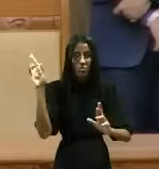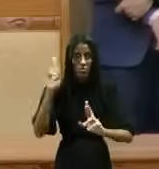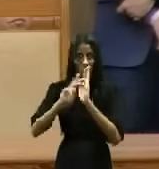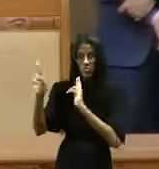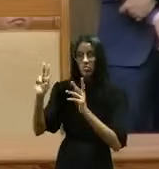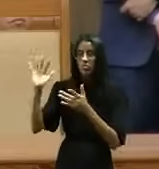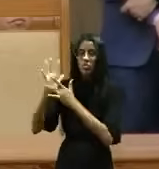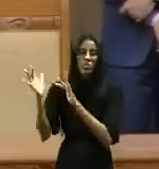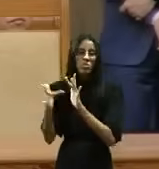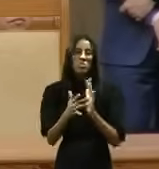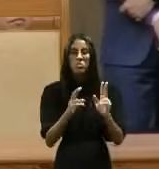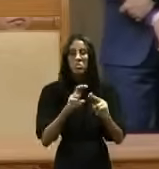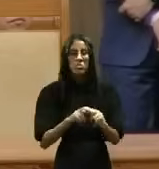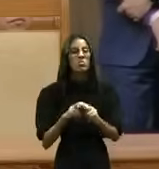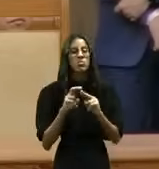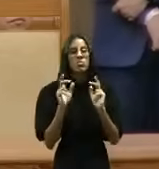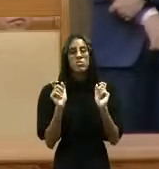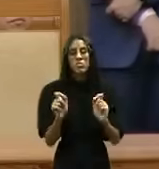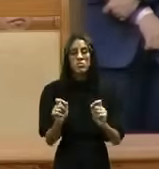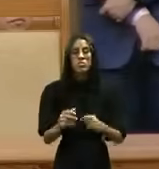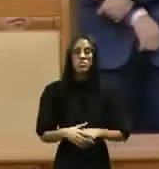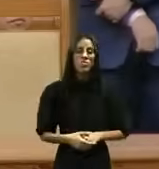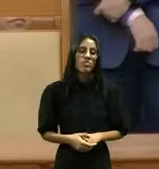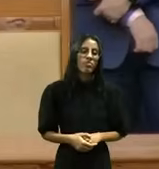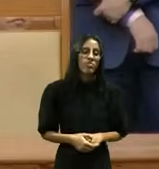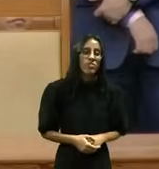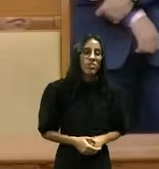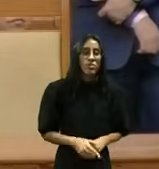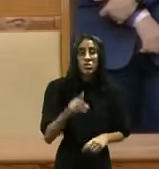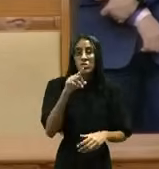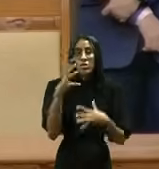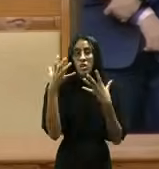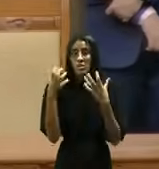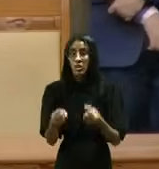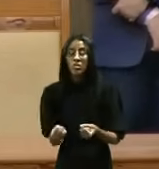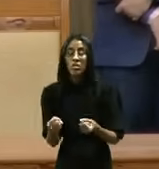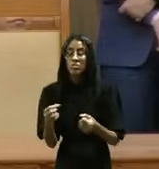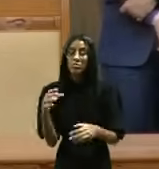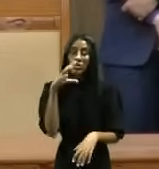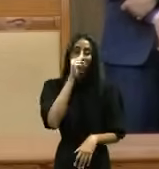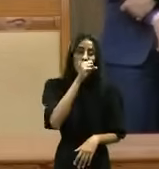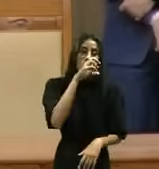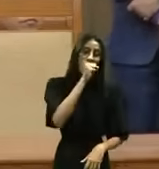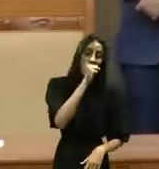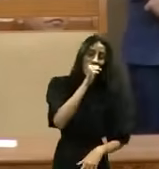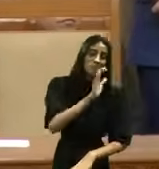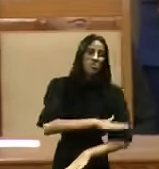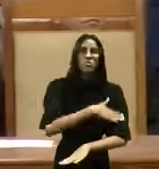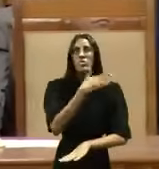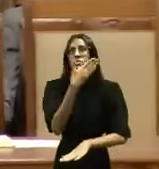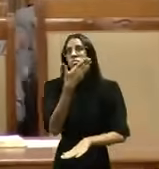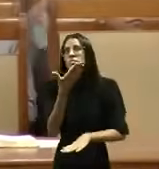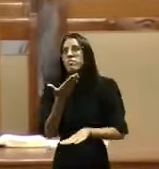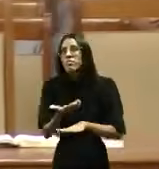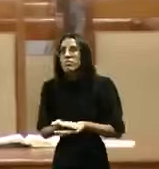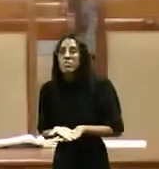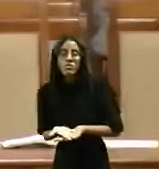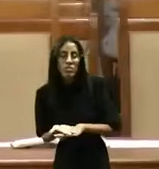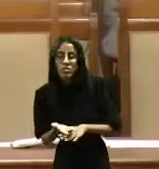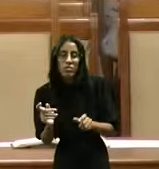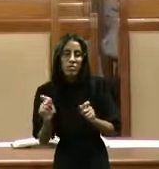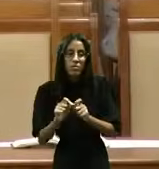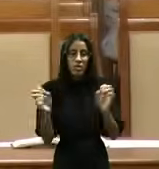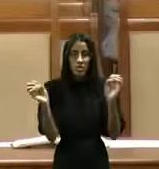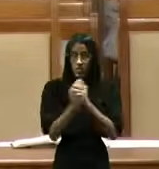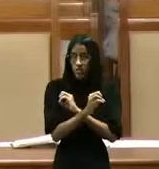comida não se dá pela guarda de dia ou de sábado ou de meses o teu relacionamento com Jesus se dá é pelo sangue dEle na cruz